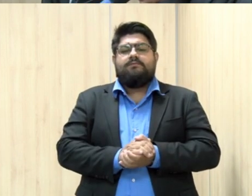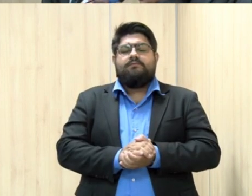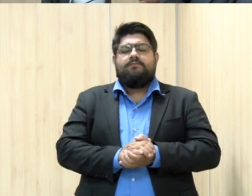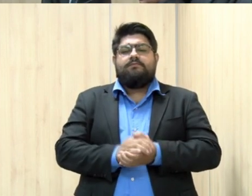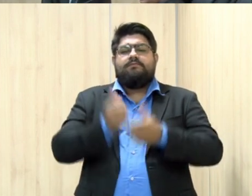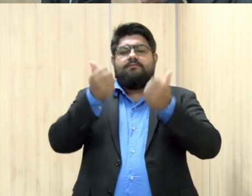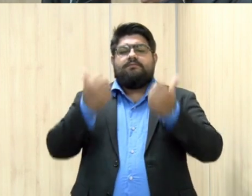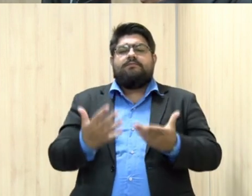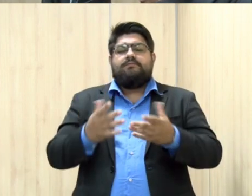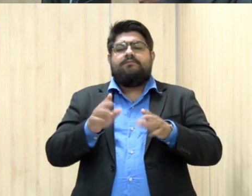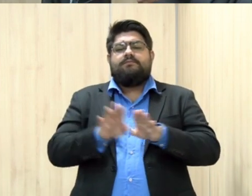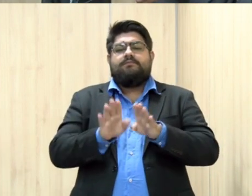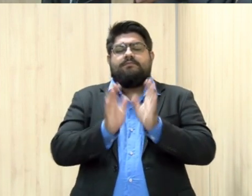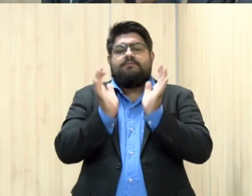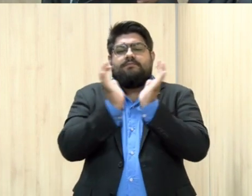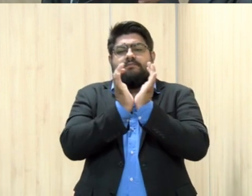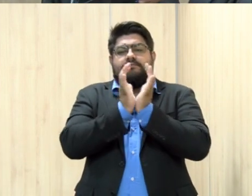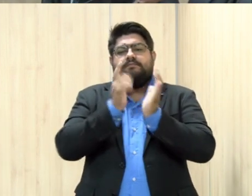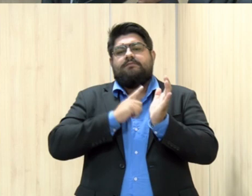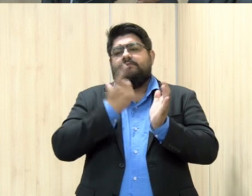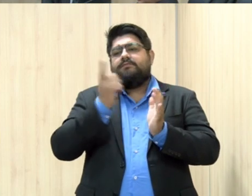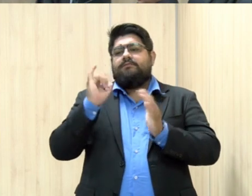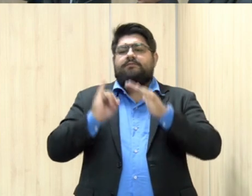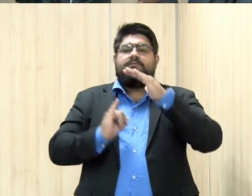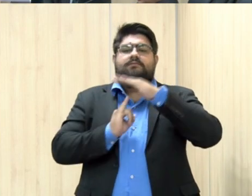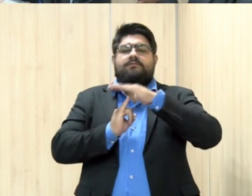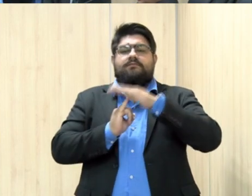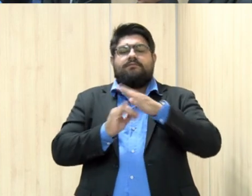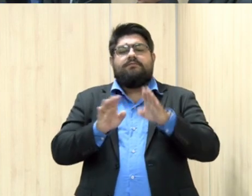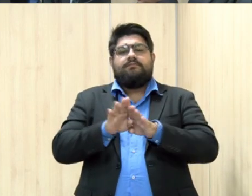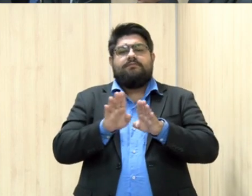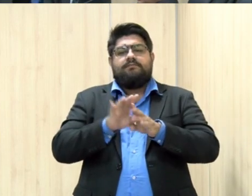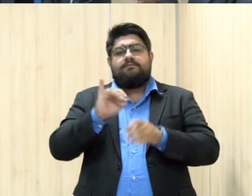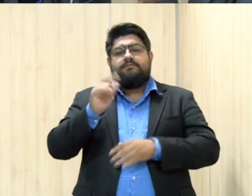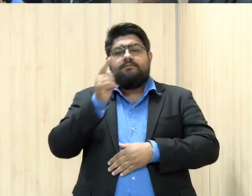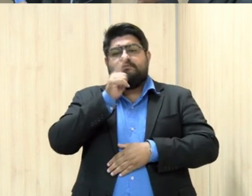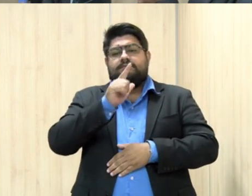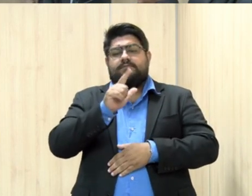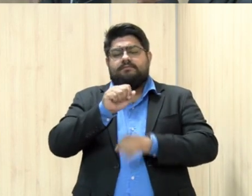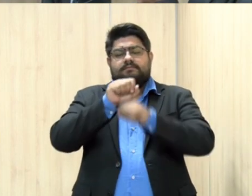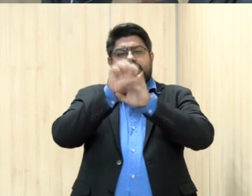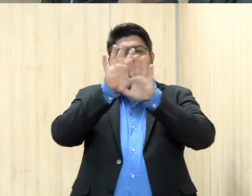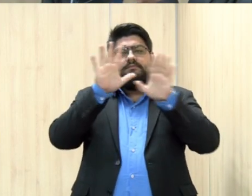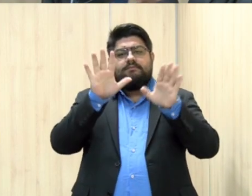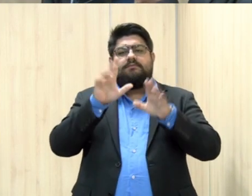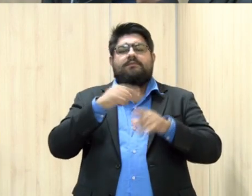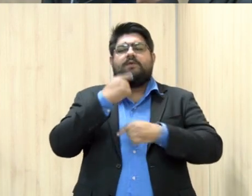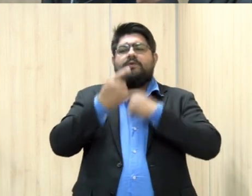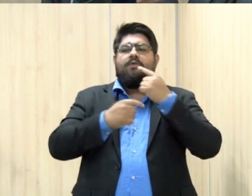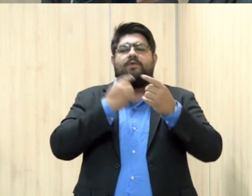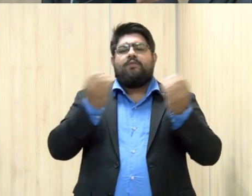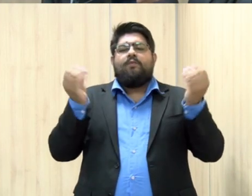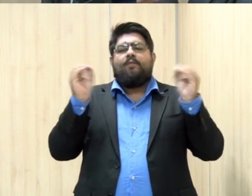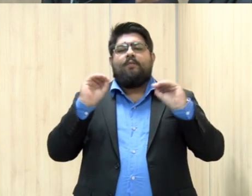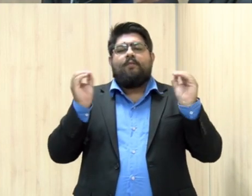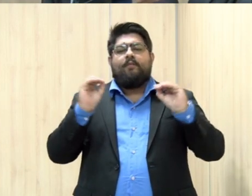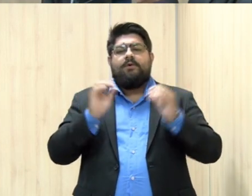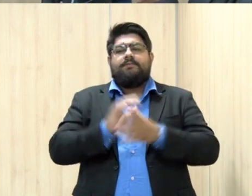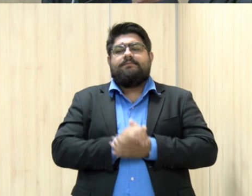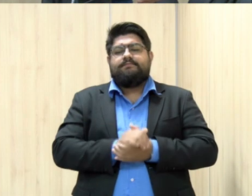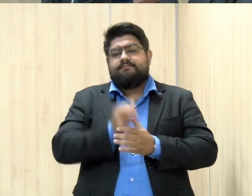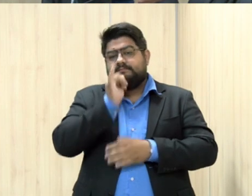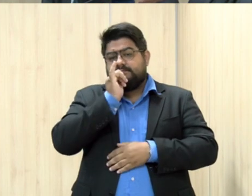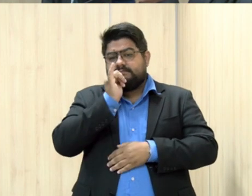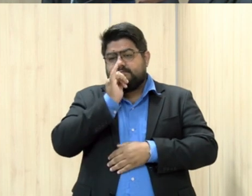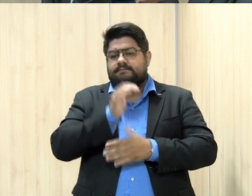que além dessa paz nós temos outras entidades né E se a gente conseguir deixar isso muito claro para que não fique dúvida no benefício por exemplo